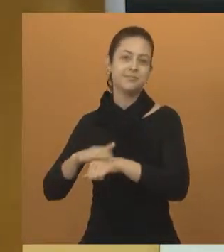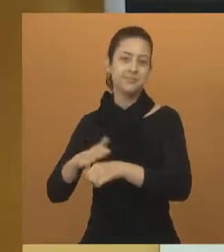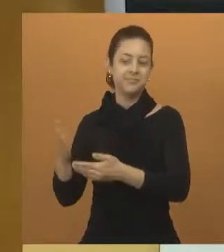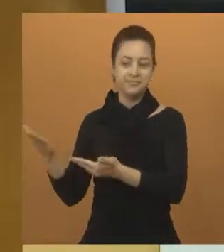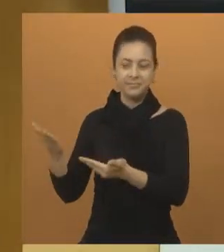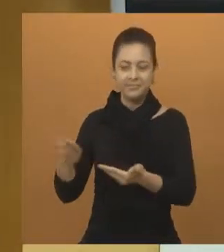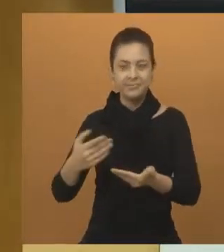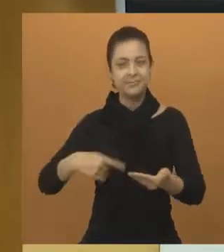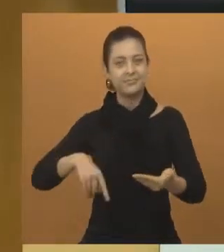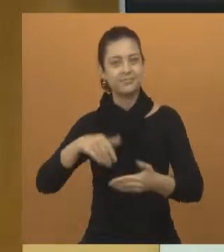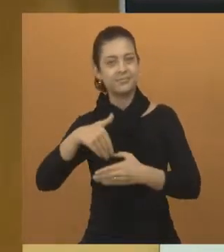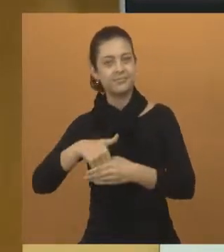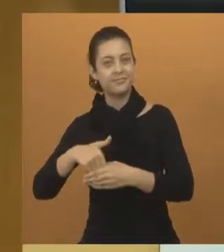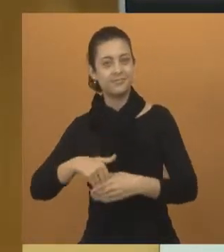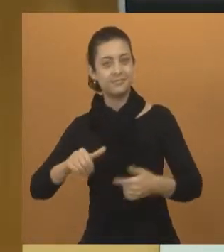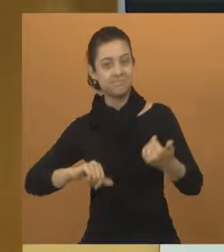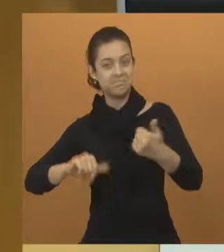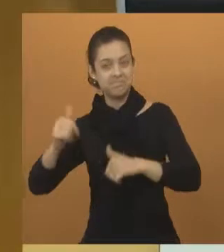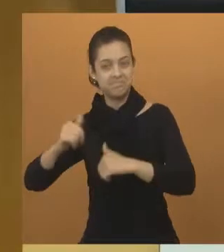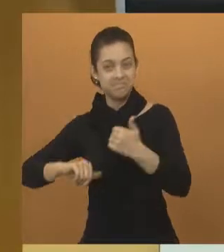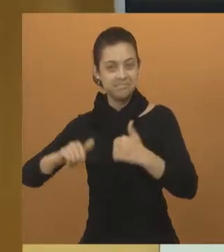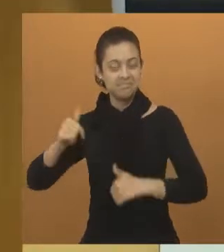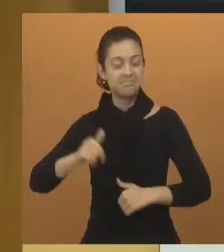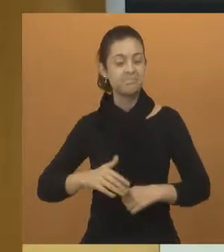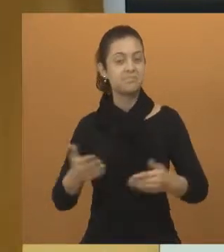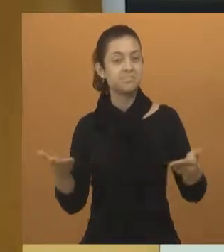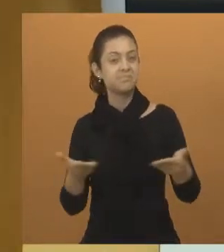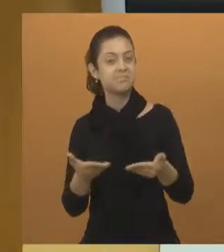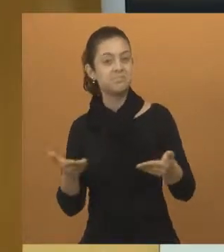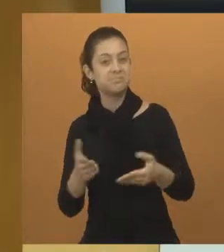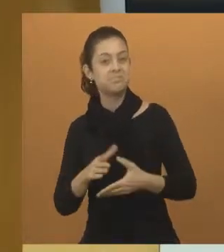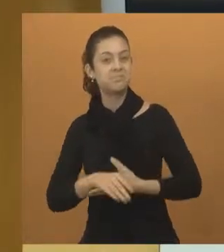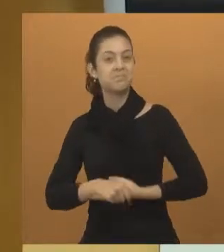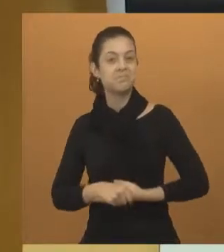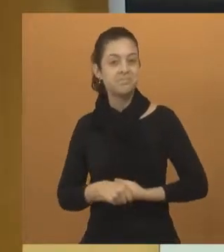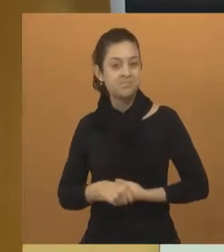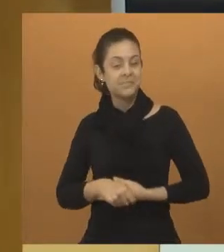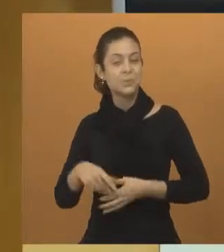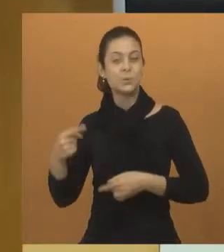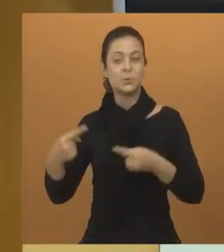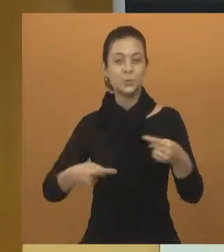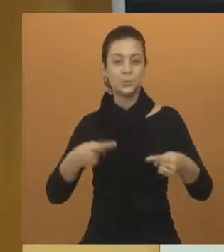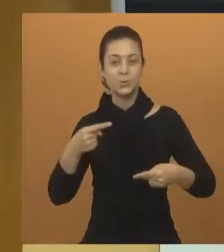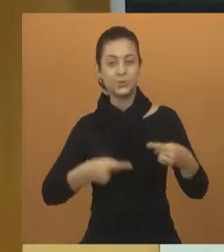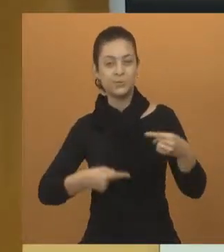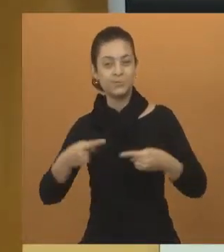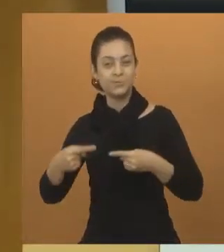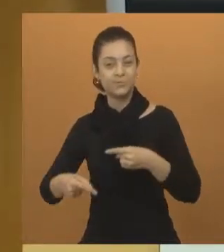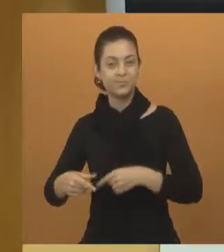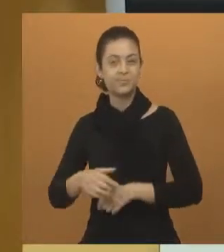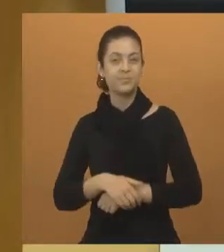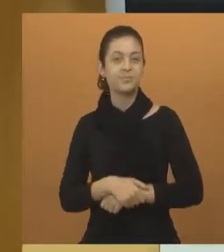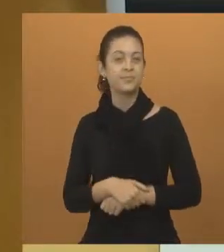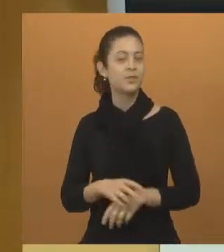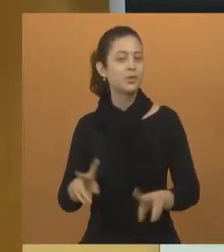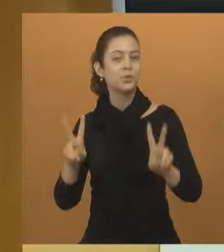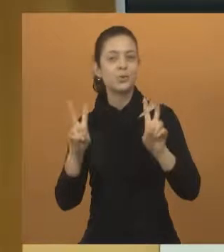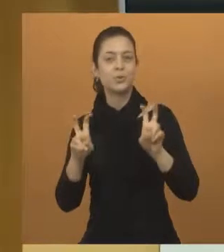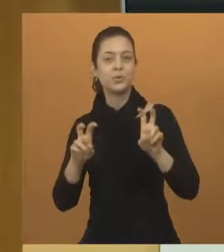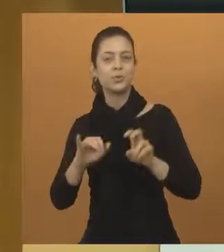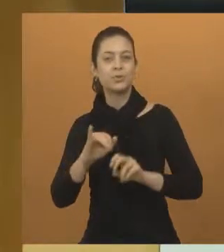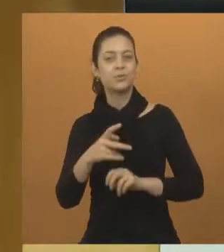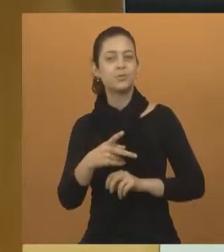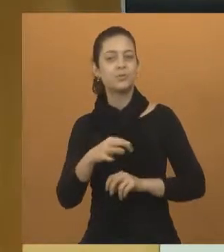Mandou esse projeto para a nossa casa. E hoje estamos aqui discutindo sobre o